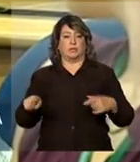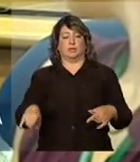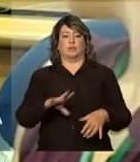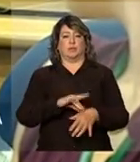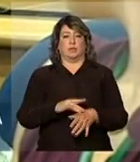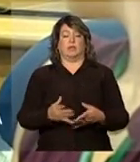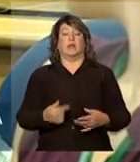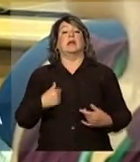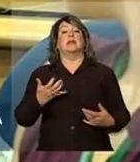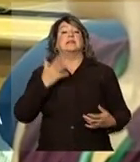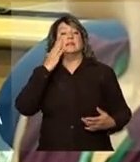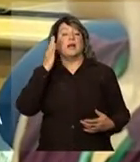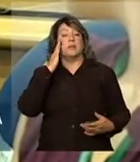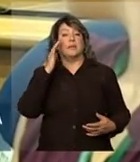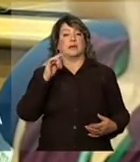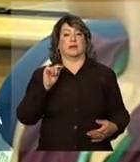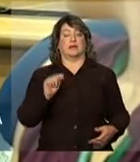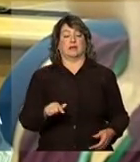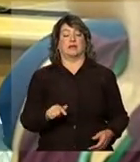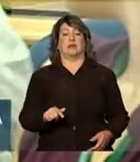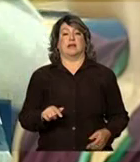essa campanha tem